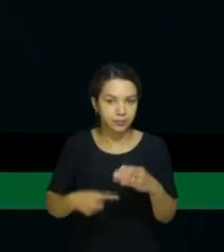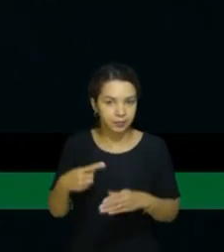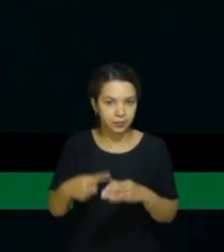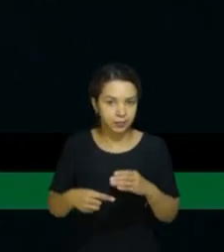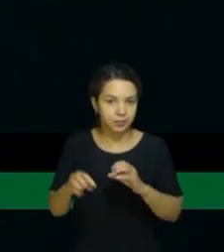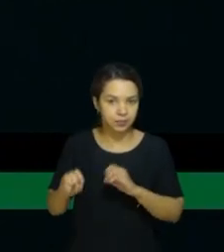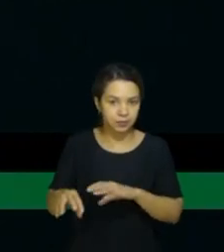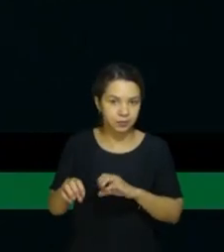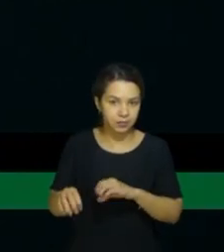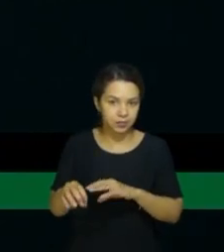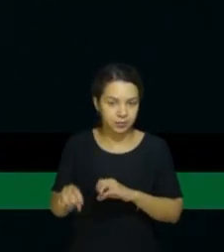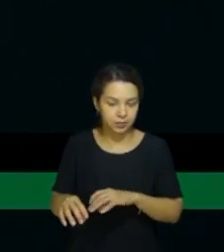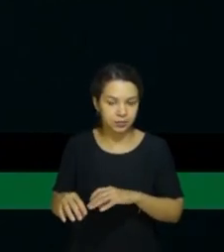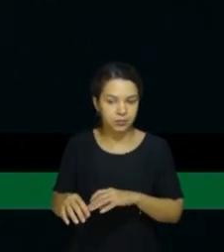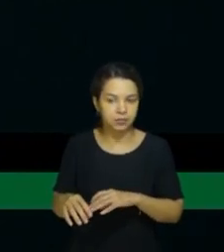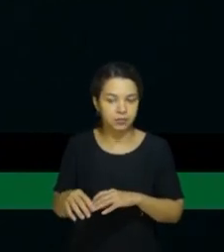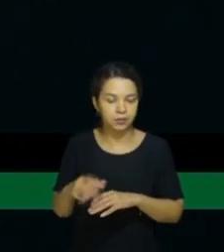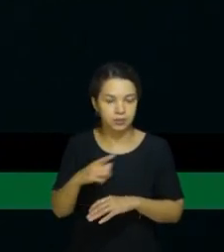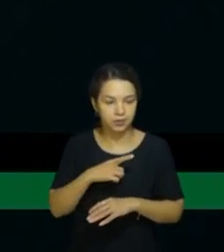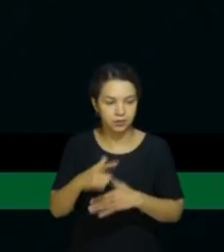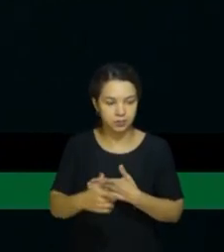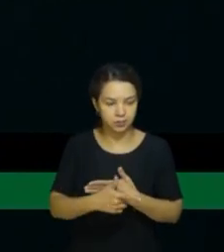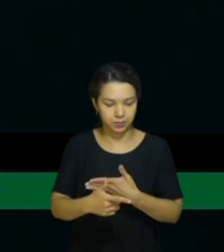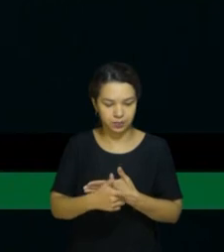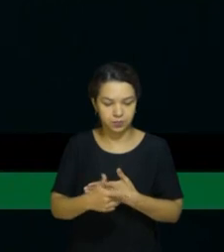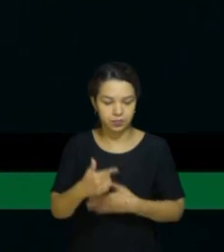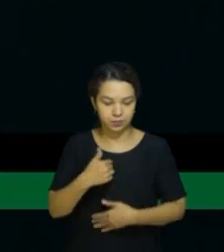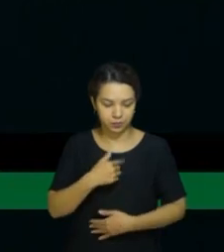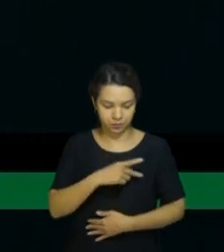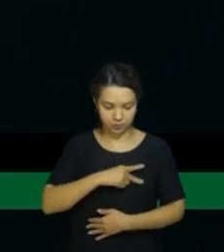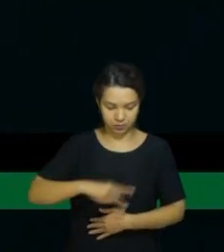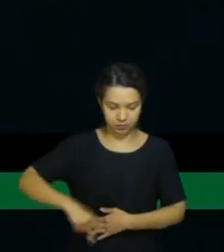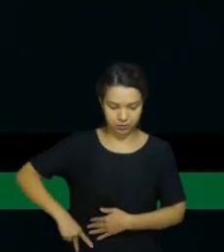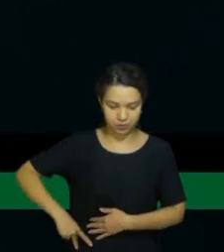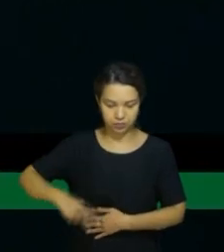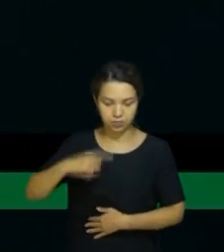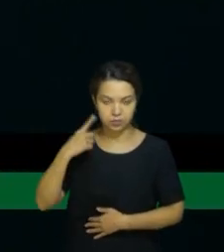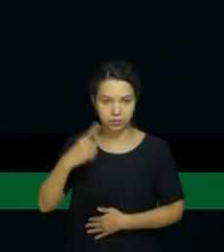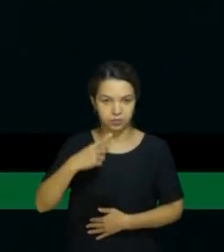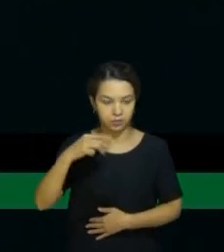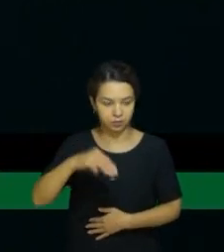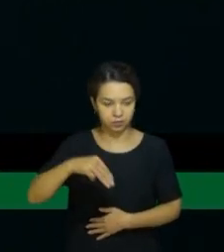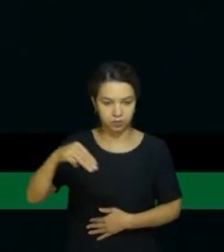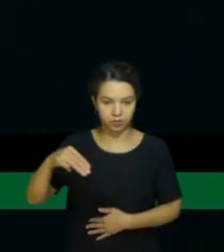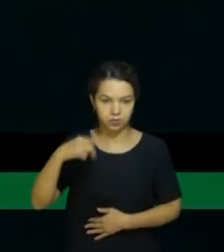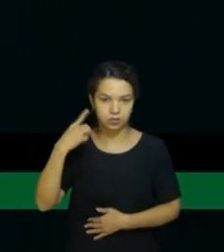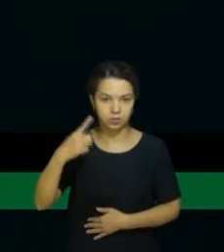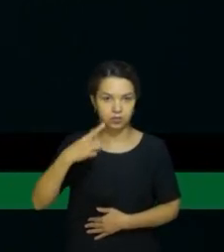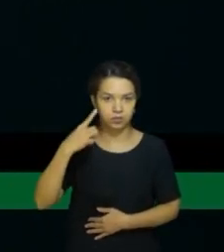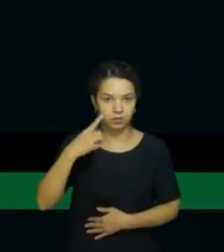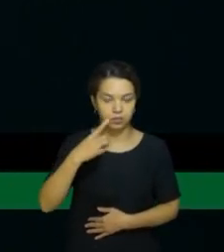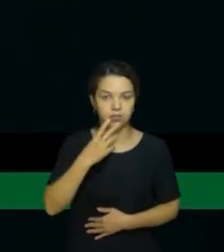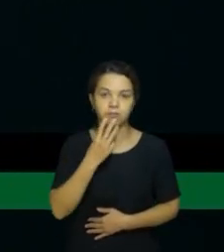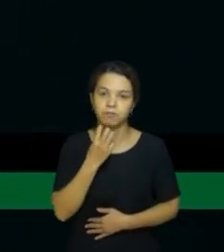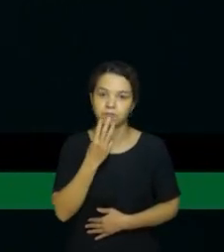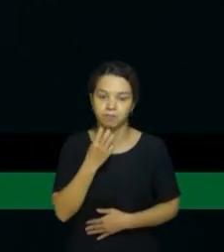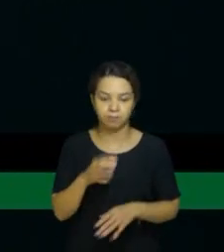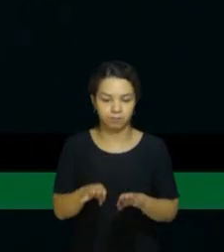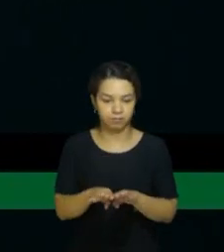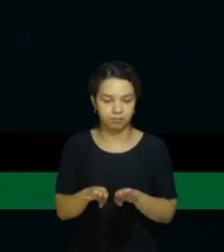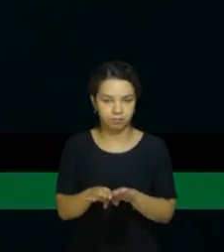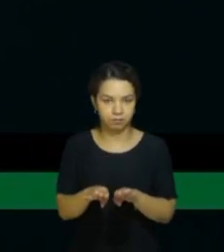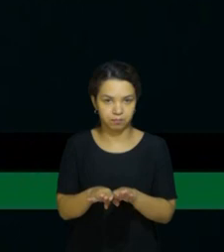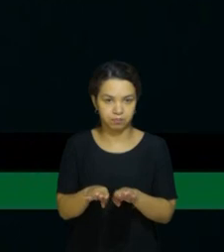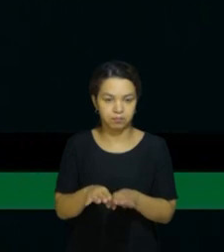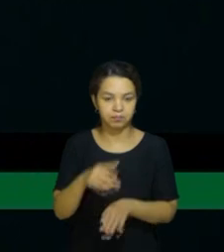Educação na figura eu como presidente Deputado Mário Mota Deputado Marquito também eh